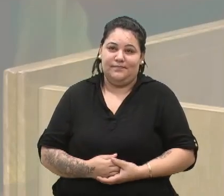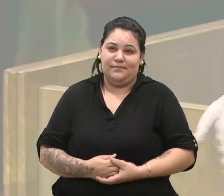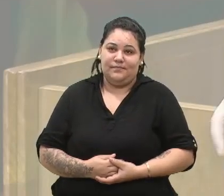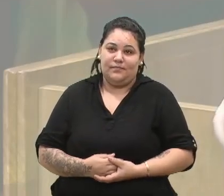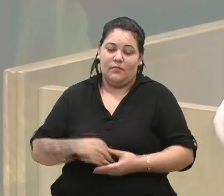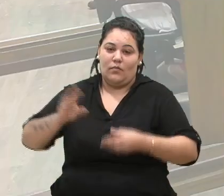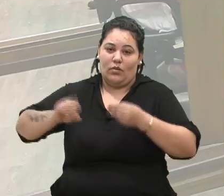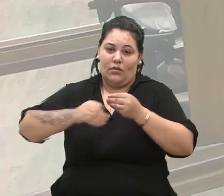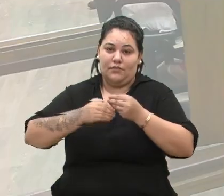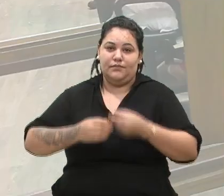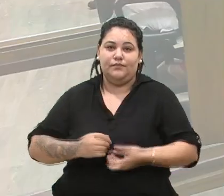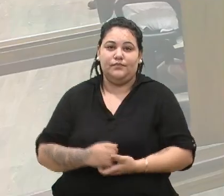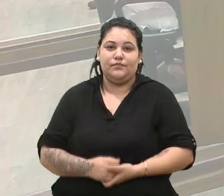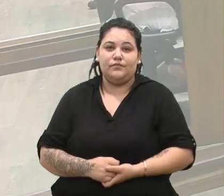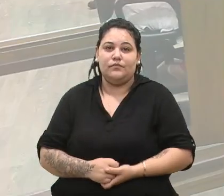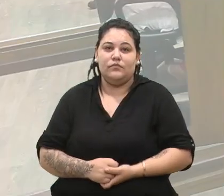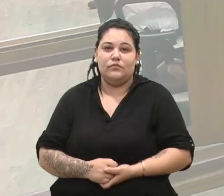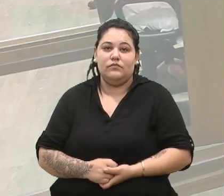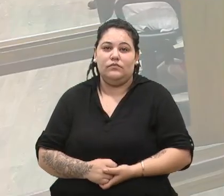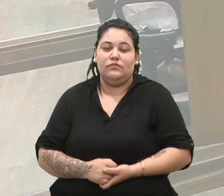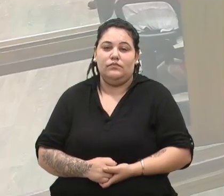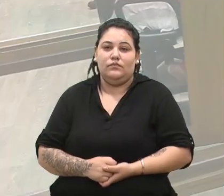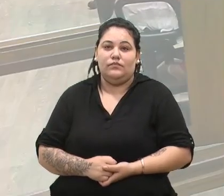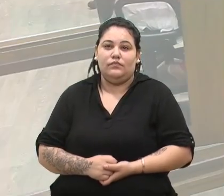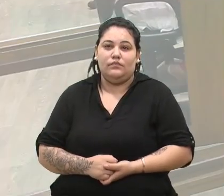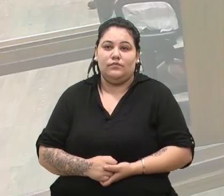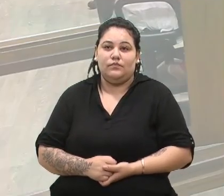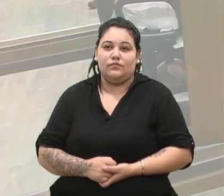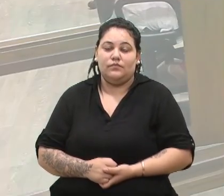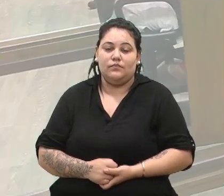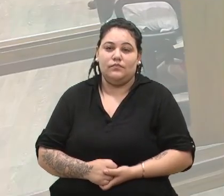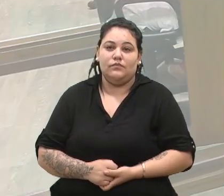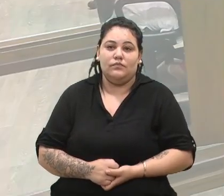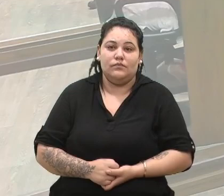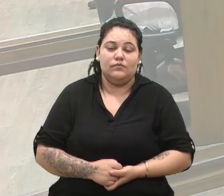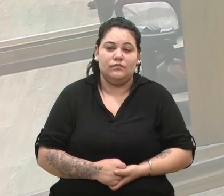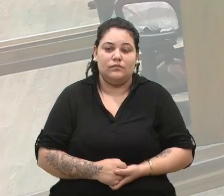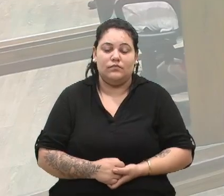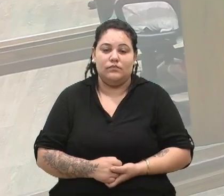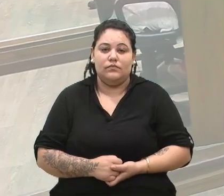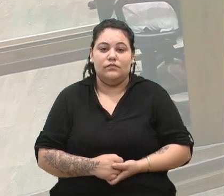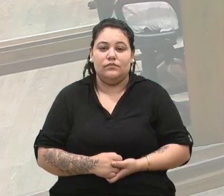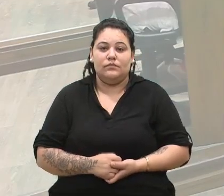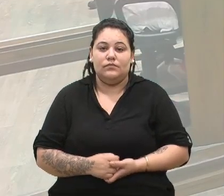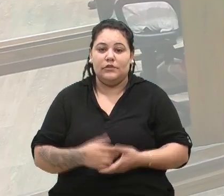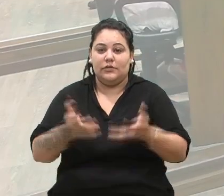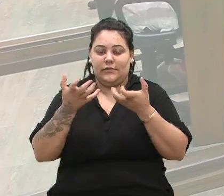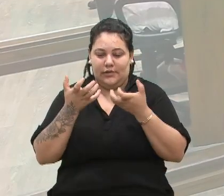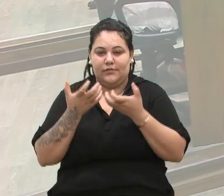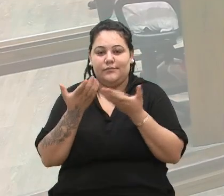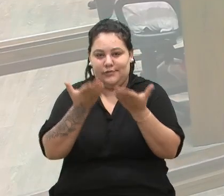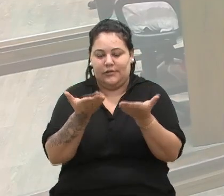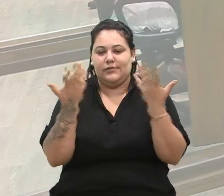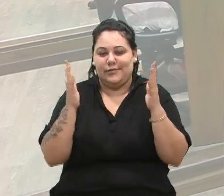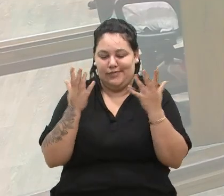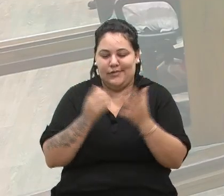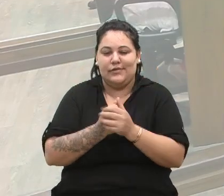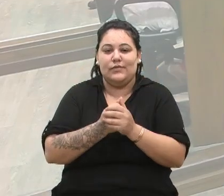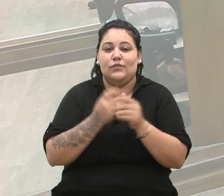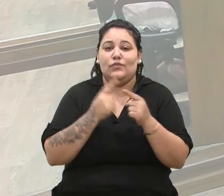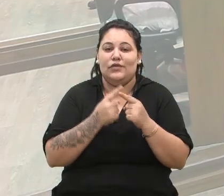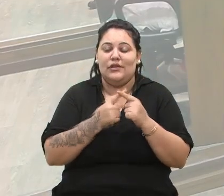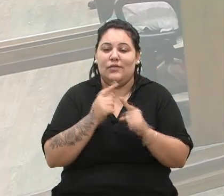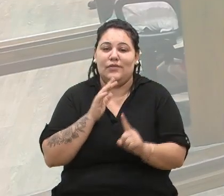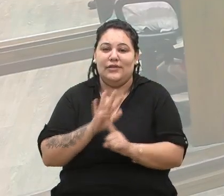parte, vereadora. Eu quero lhe dar os parabéns, né, vereadora, que é uma demanda